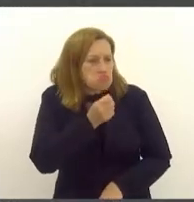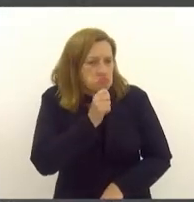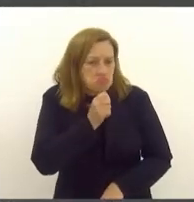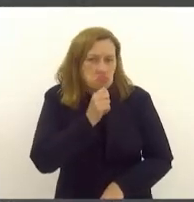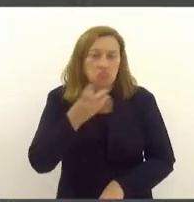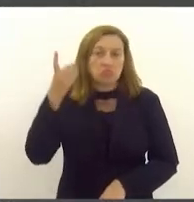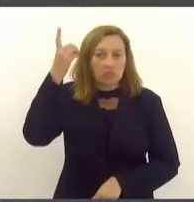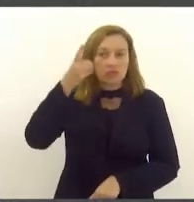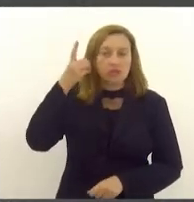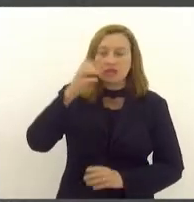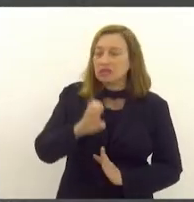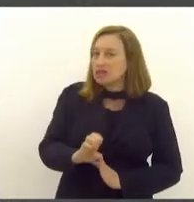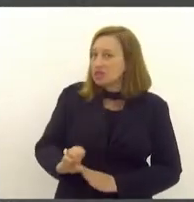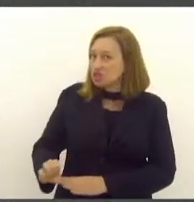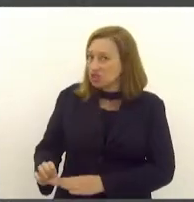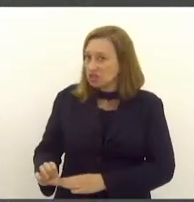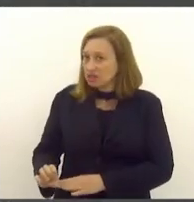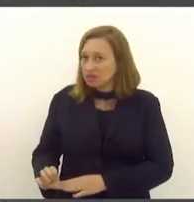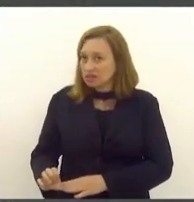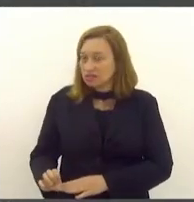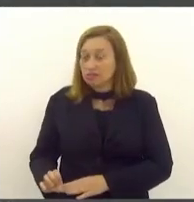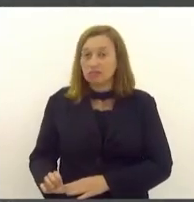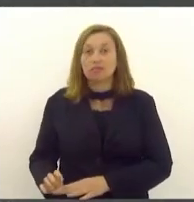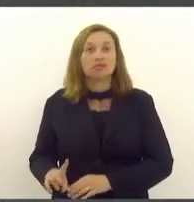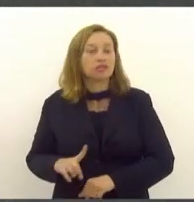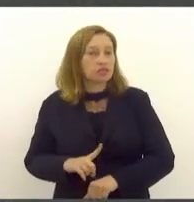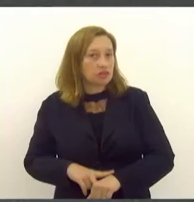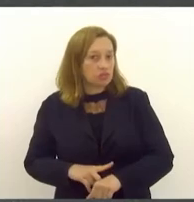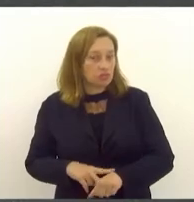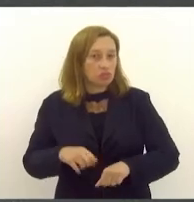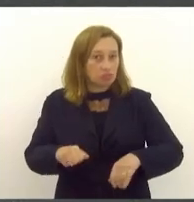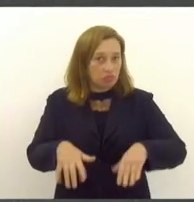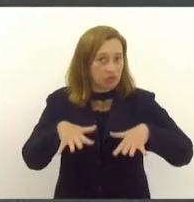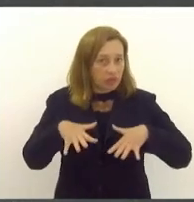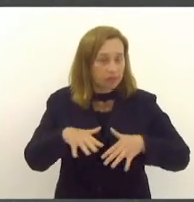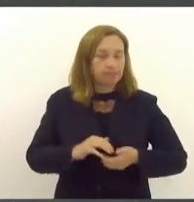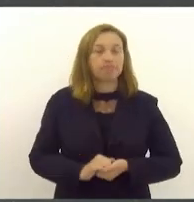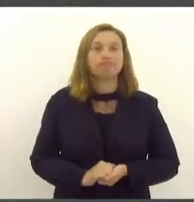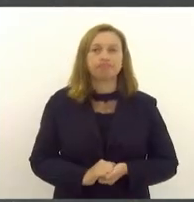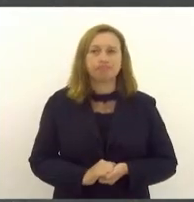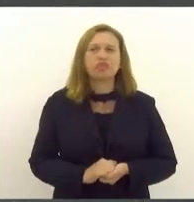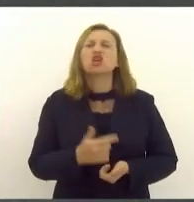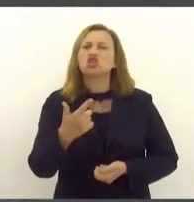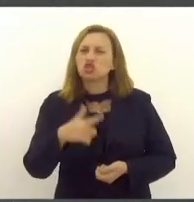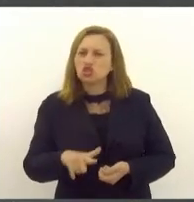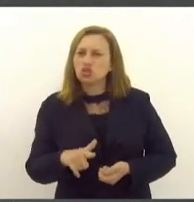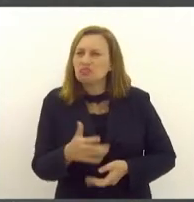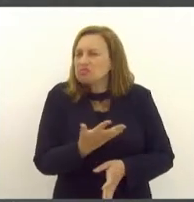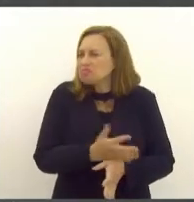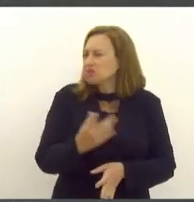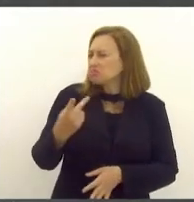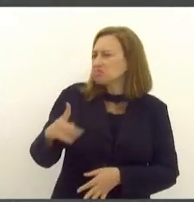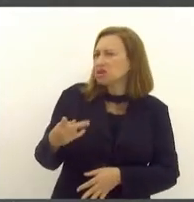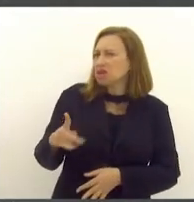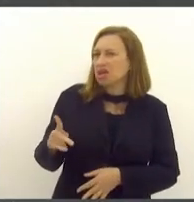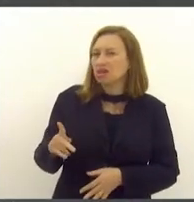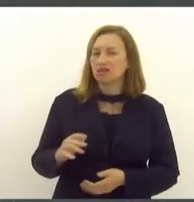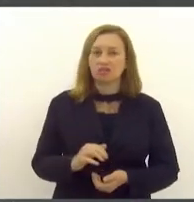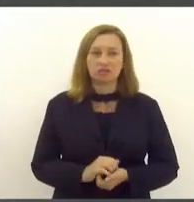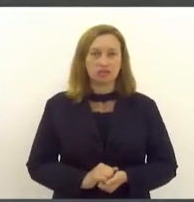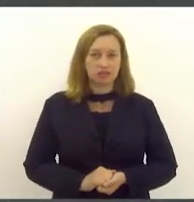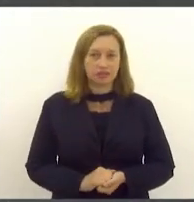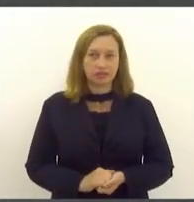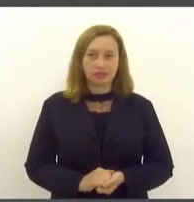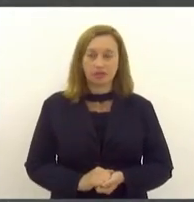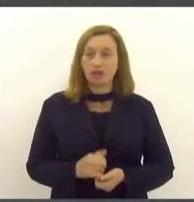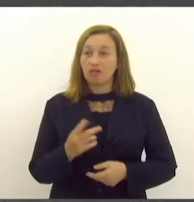da esquerda nesse momento no plenário é mais uma vez a prática deles bravatam